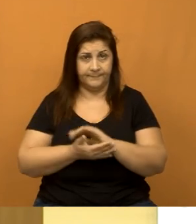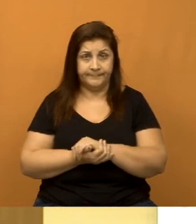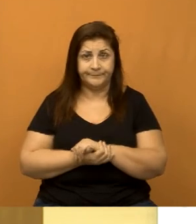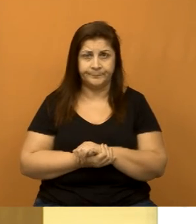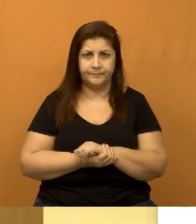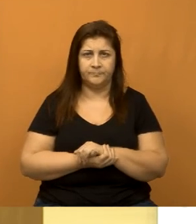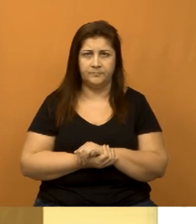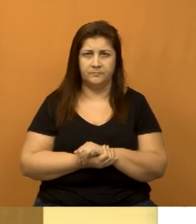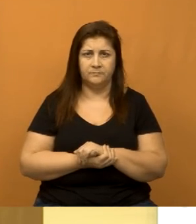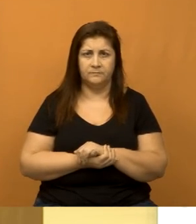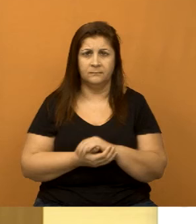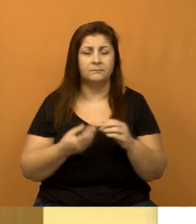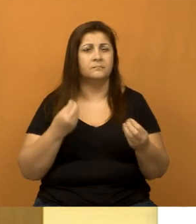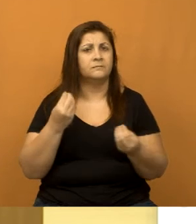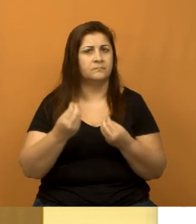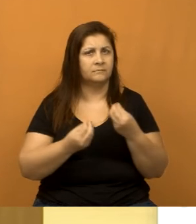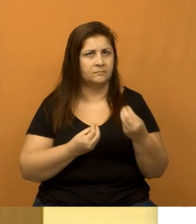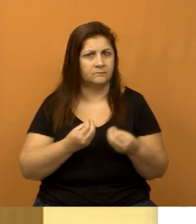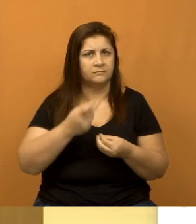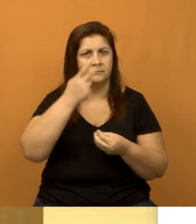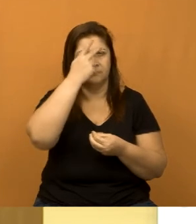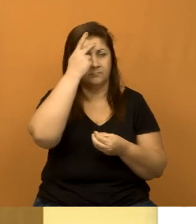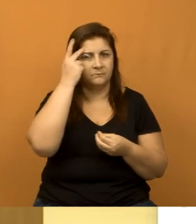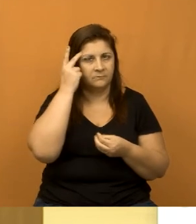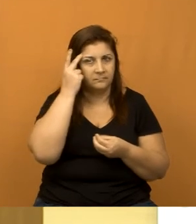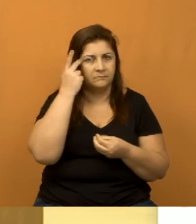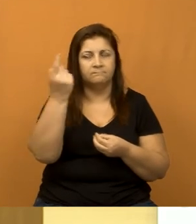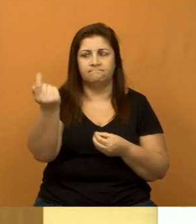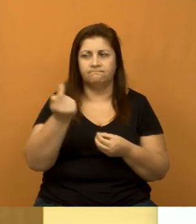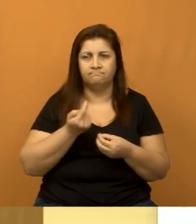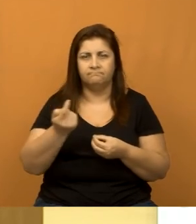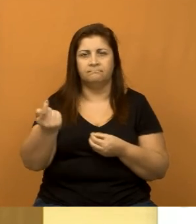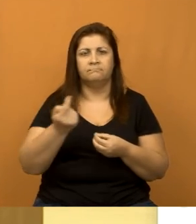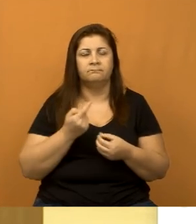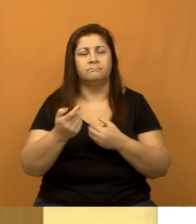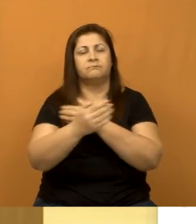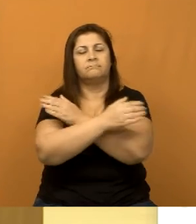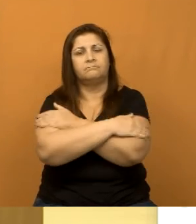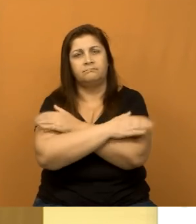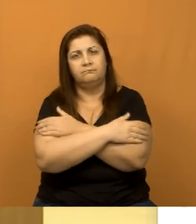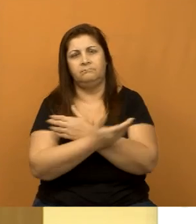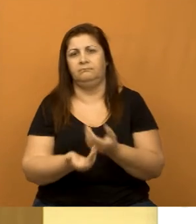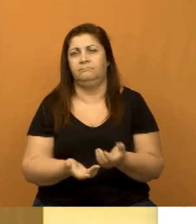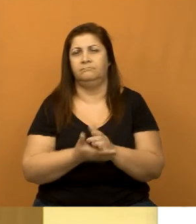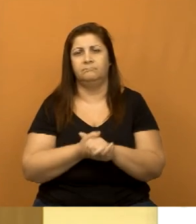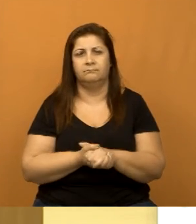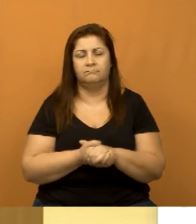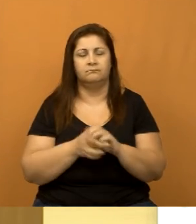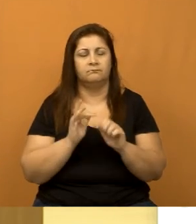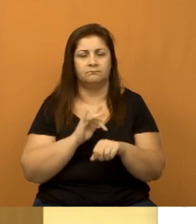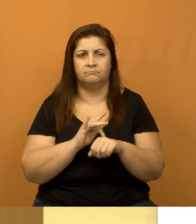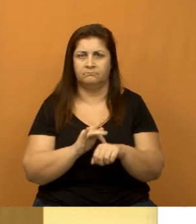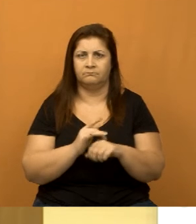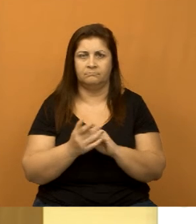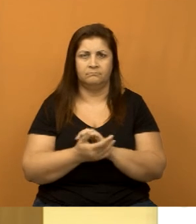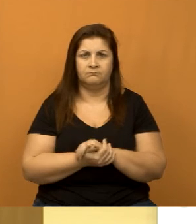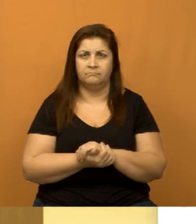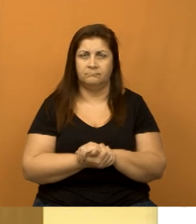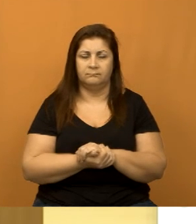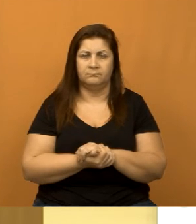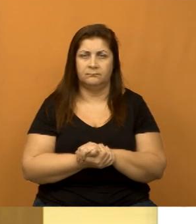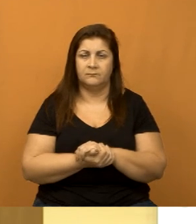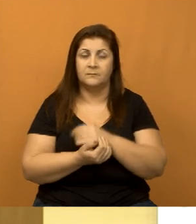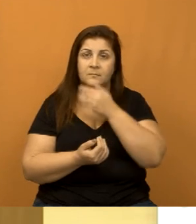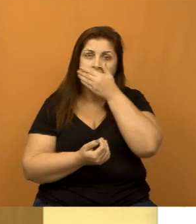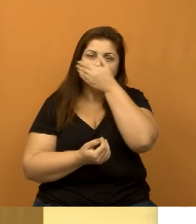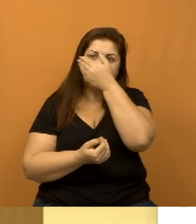o quanto de pessoas que a gente recebe desempregado, vereador Valmir. É um absurdo, é um absurdo. A